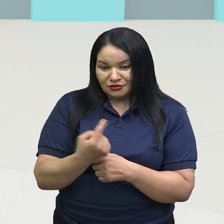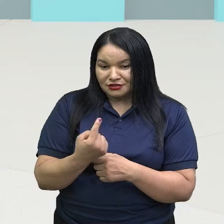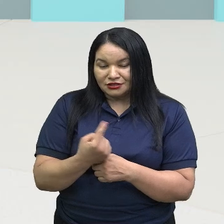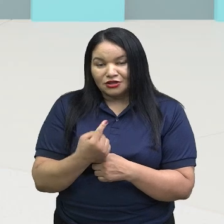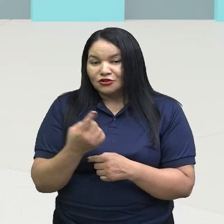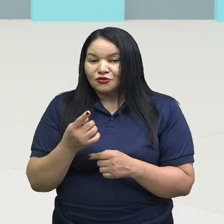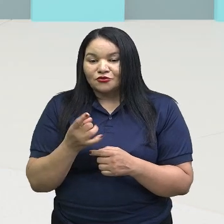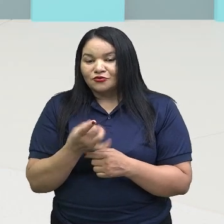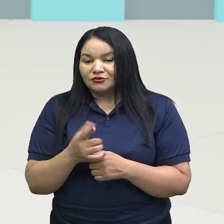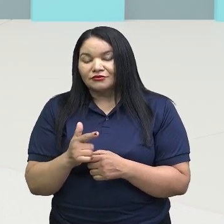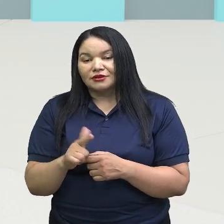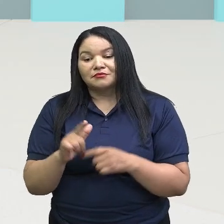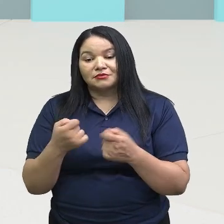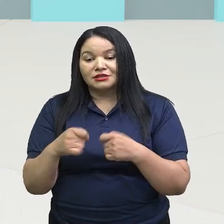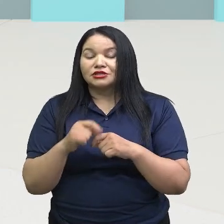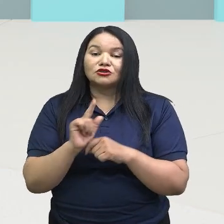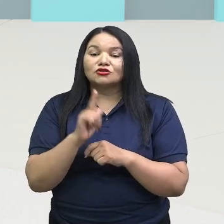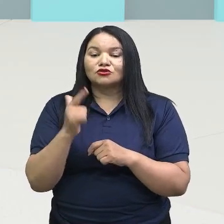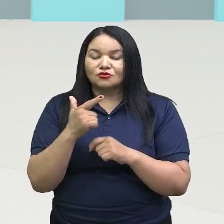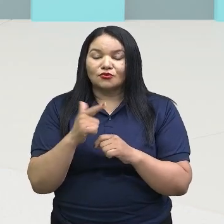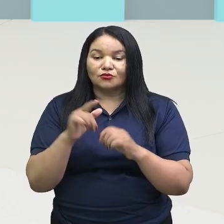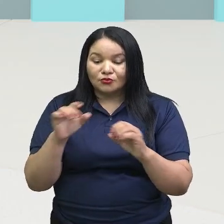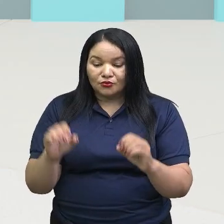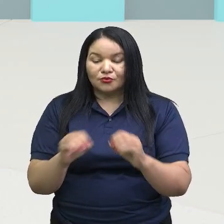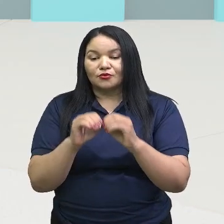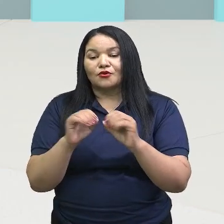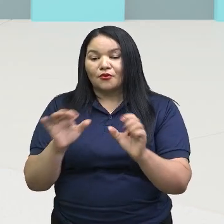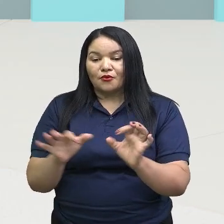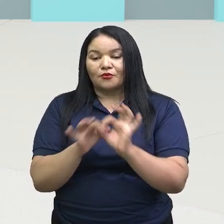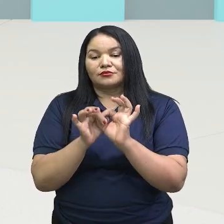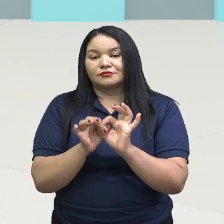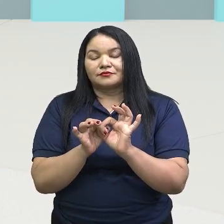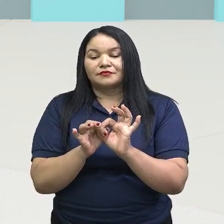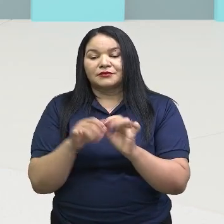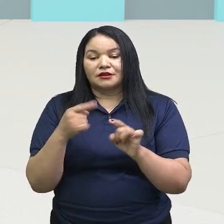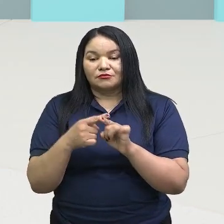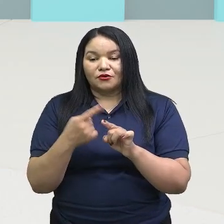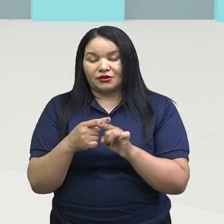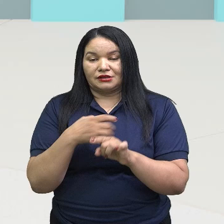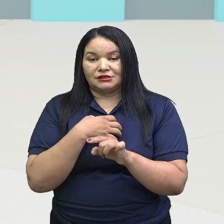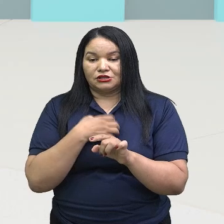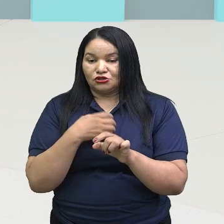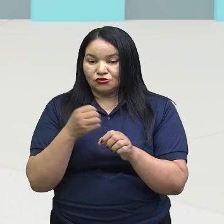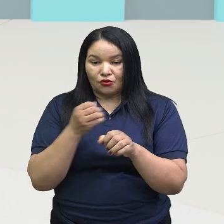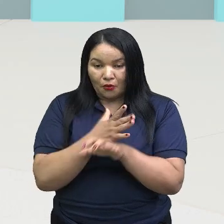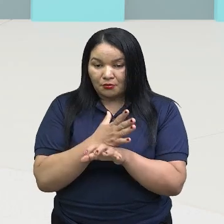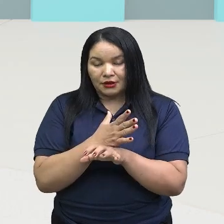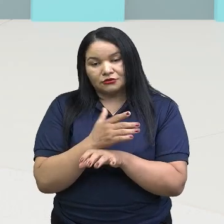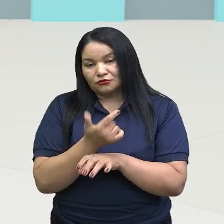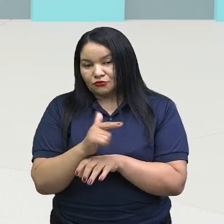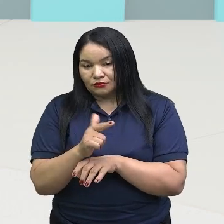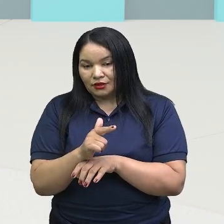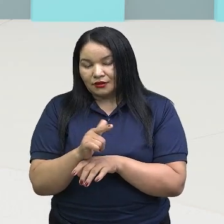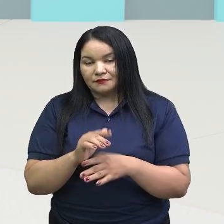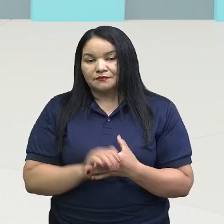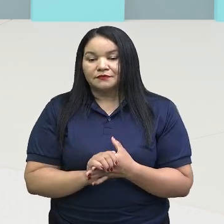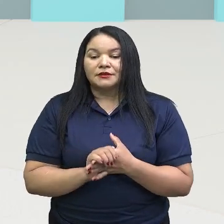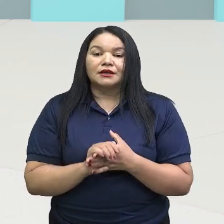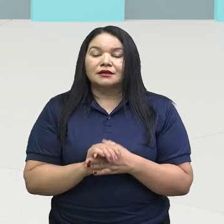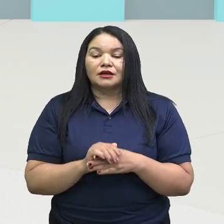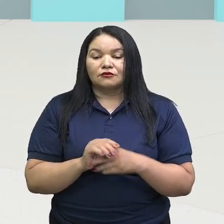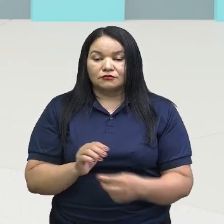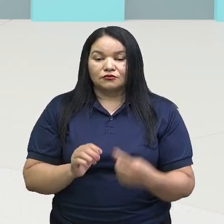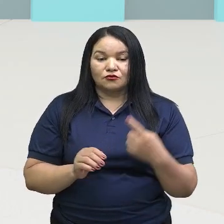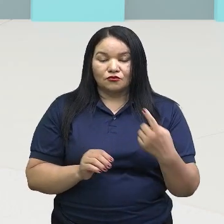precisa de outra estrutura para sobreviver, ela não apresenta sentido completo sozinha, ok? E ela